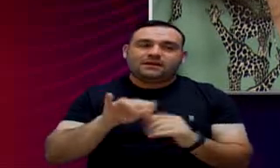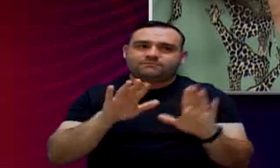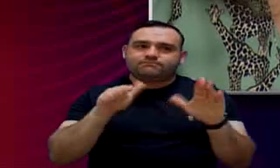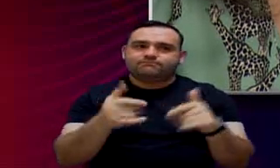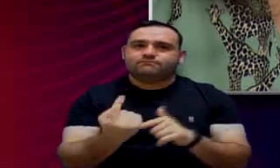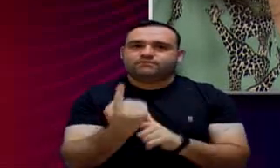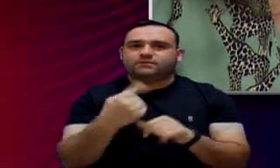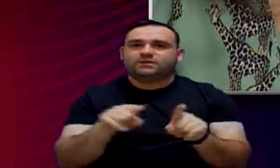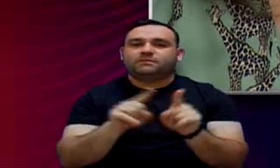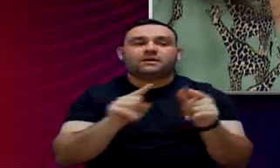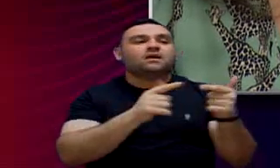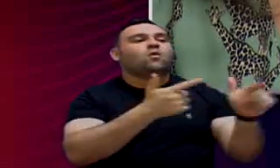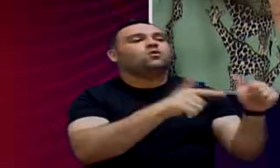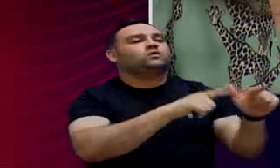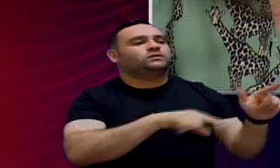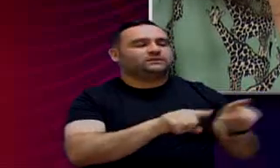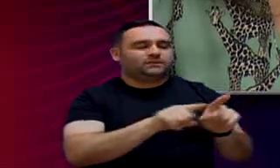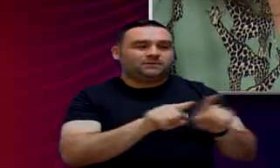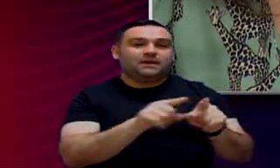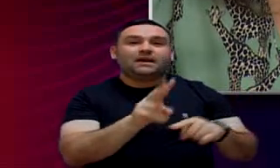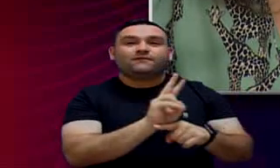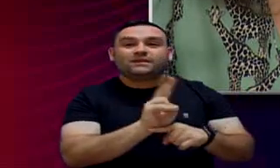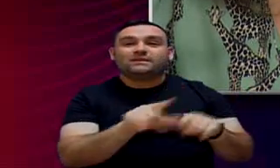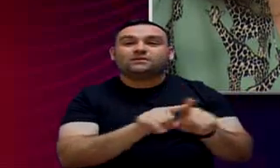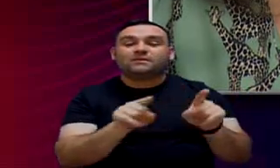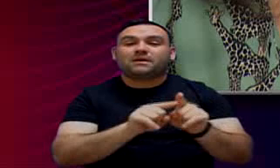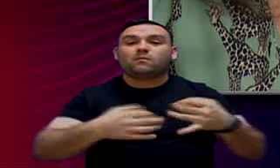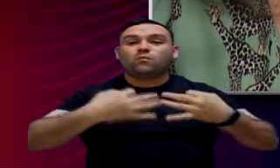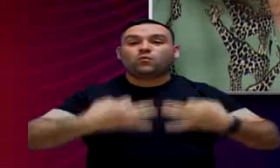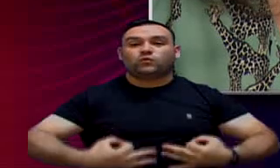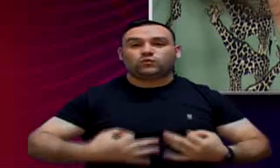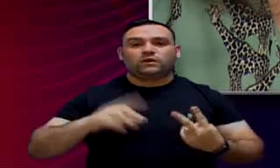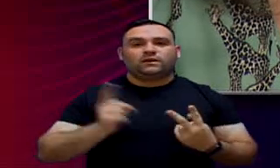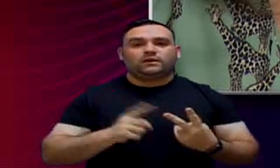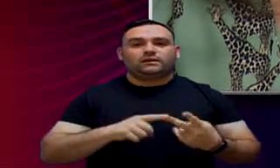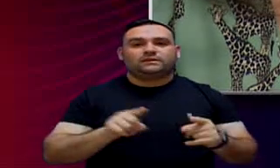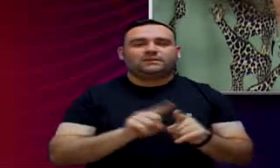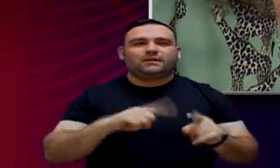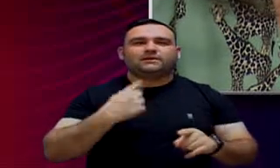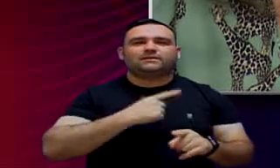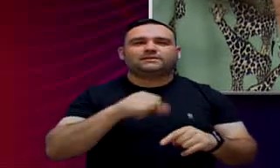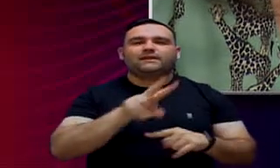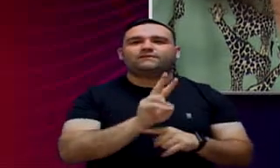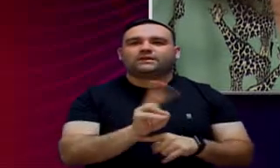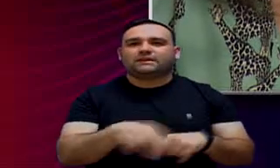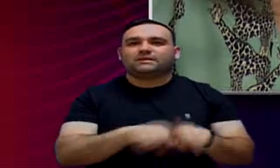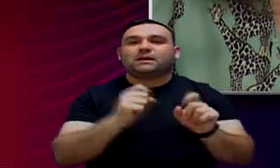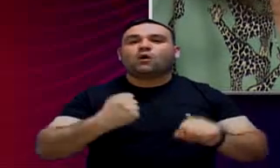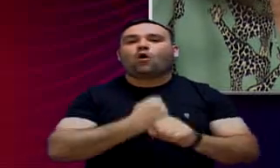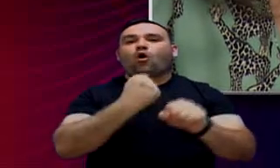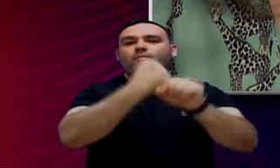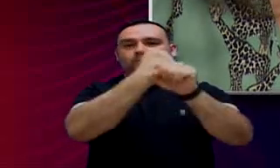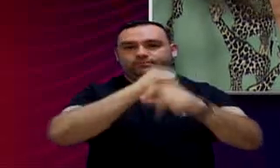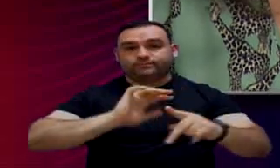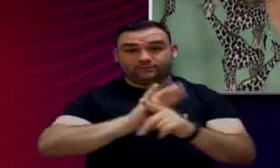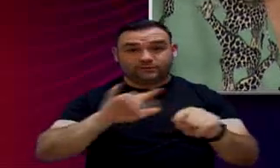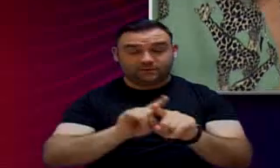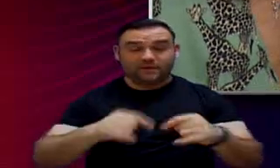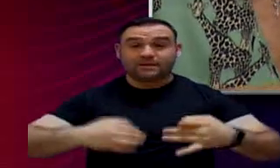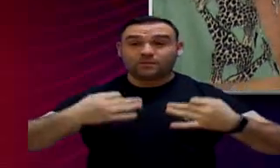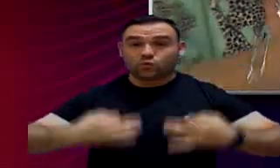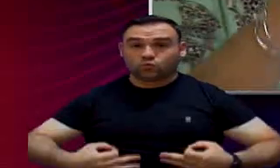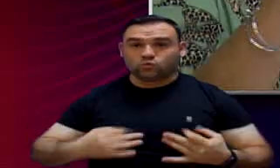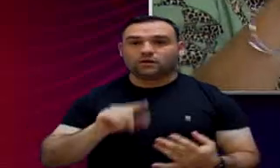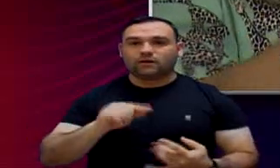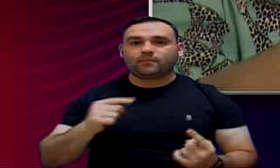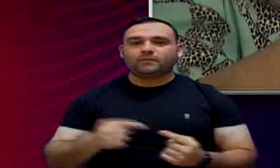específico as outras secretarias porque a realização de postura e a gente tem fiscalização de obras né a postura